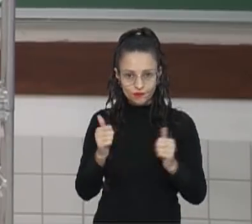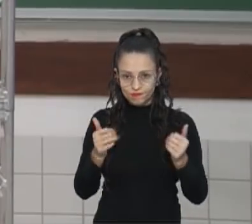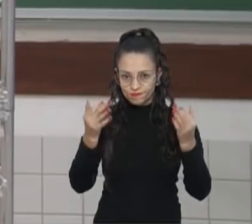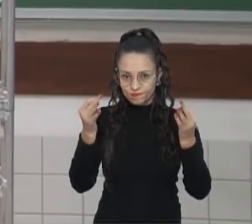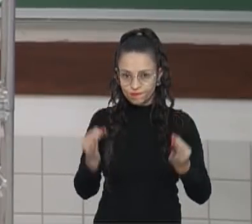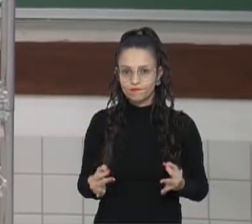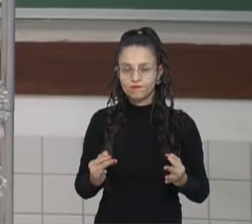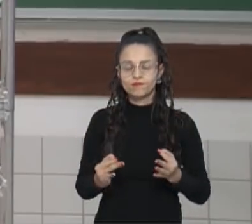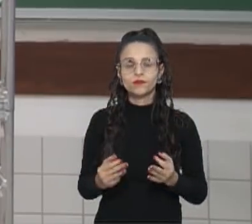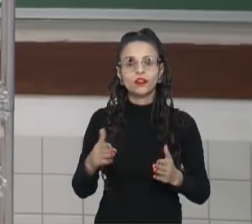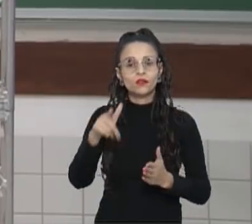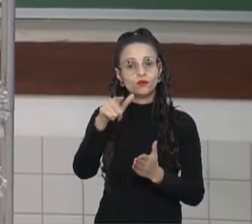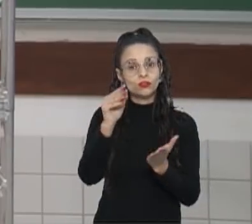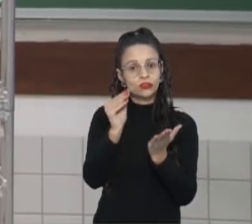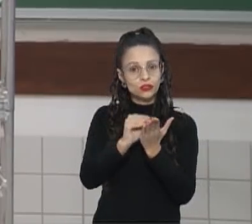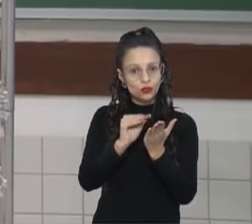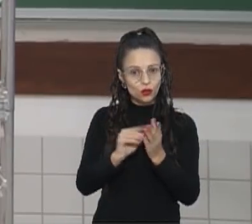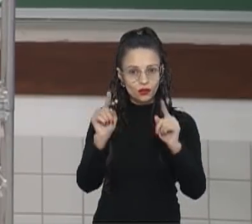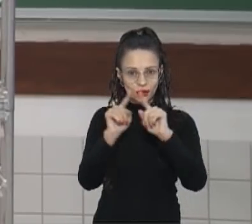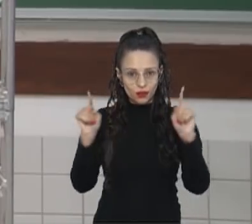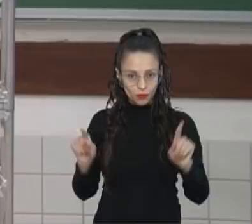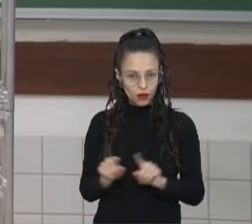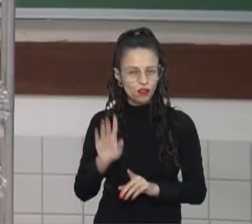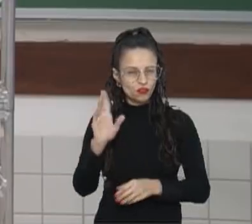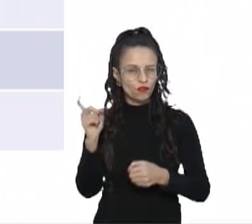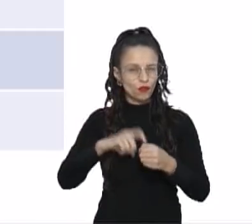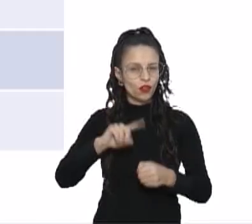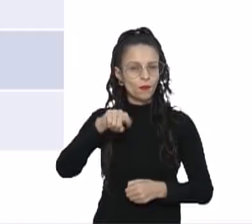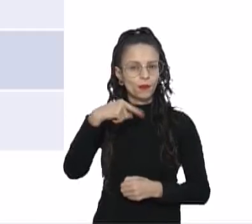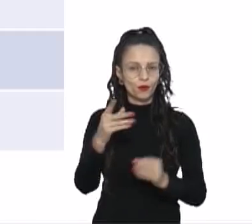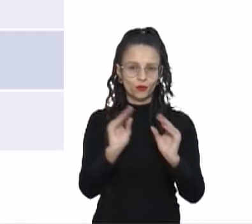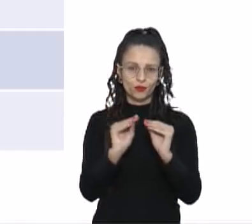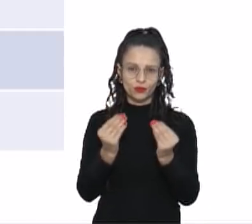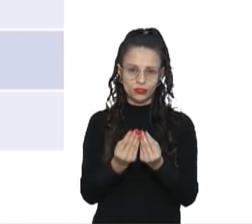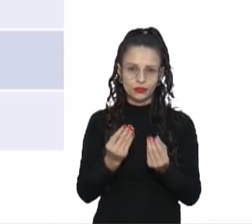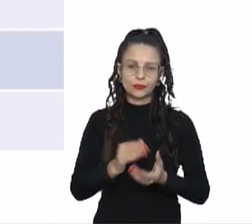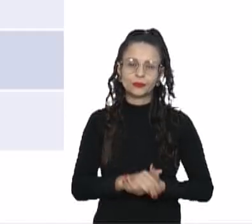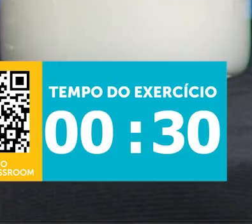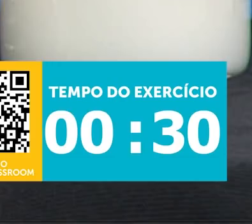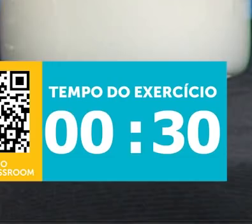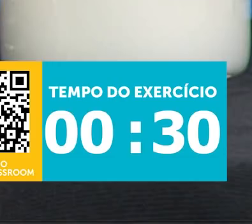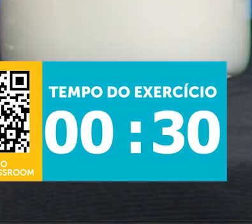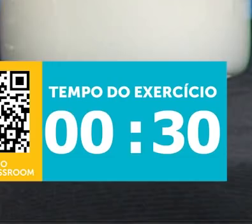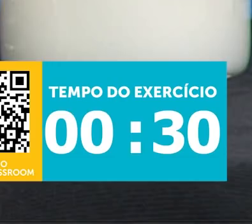Correto? Anota aí essa tabela e eu já volto com o próximo material.